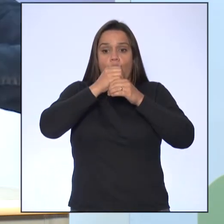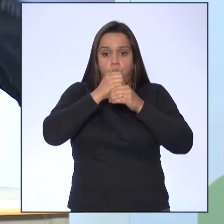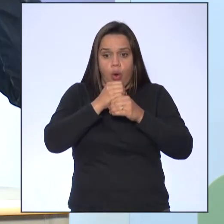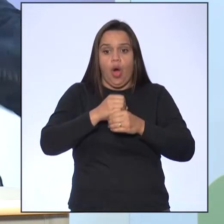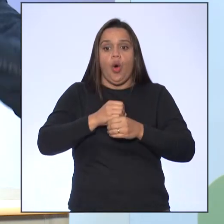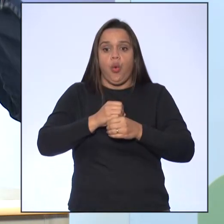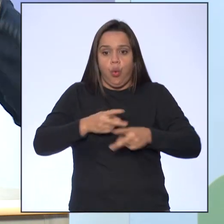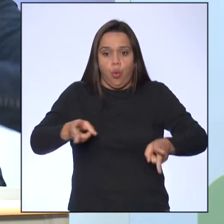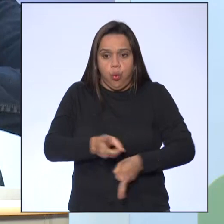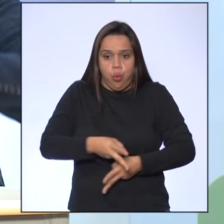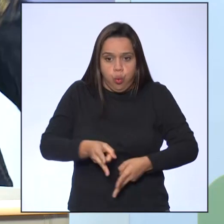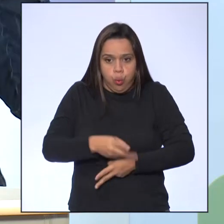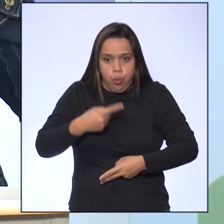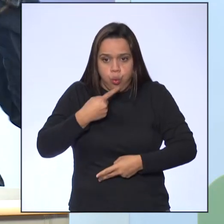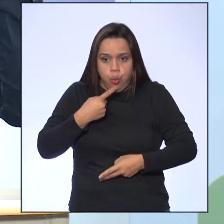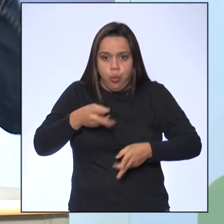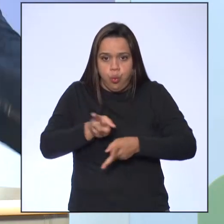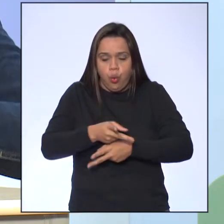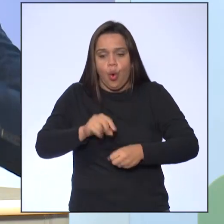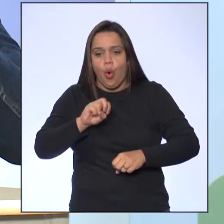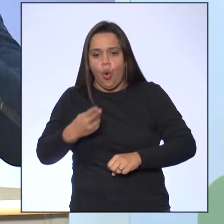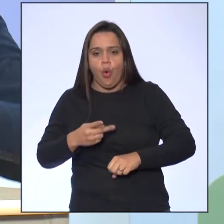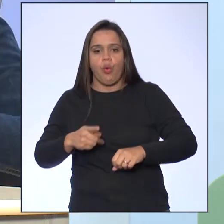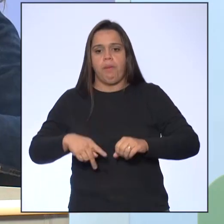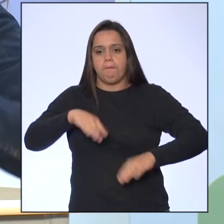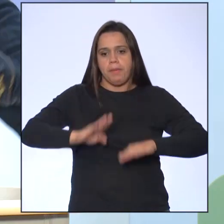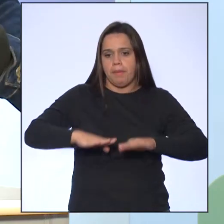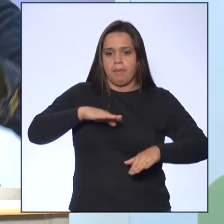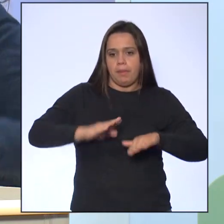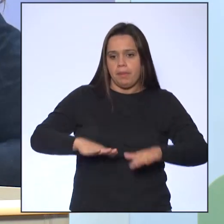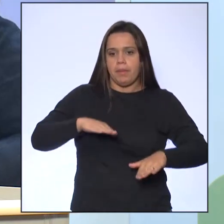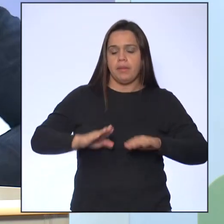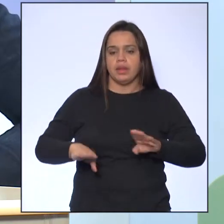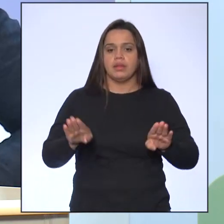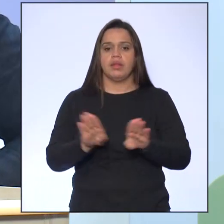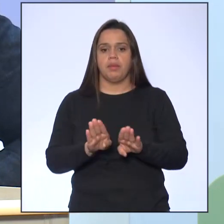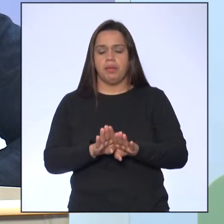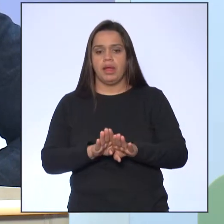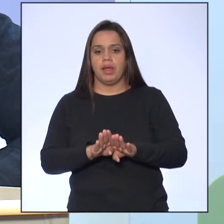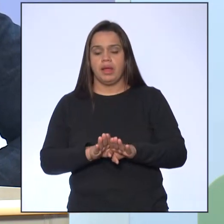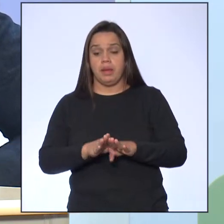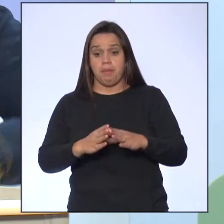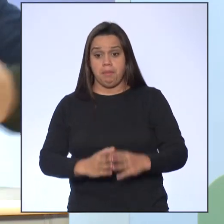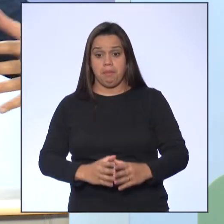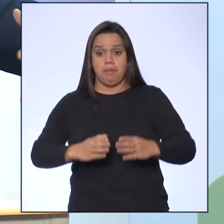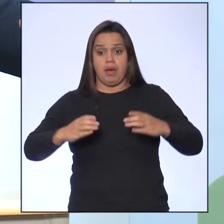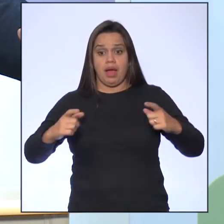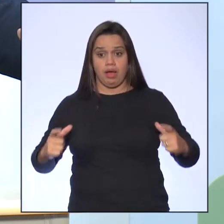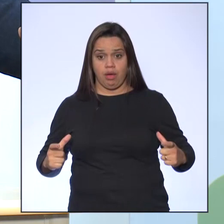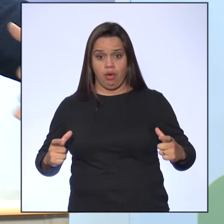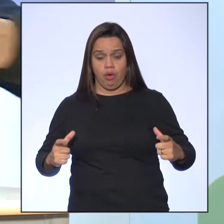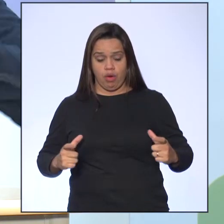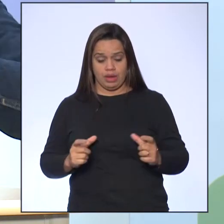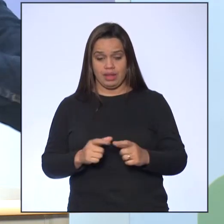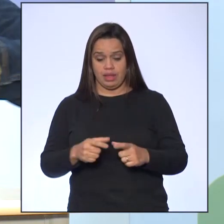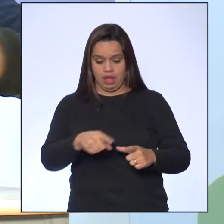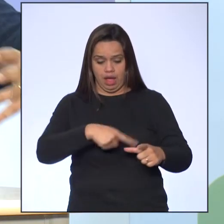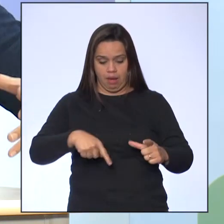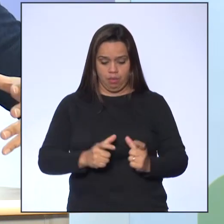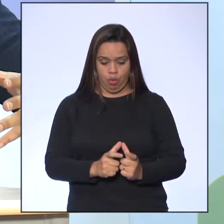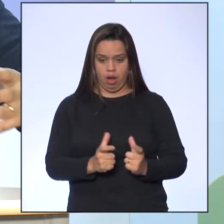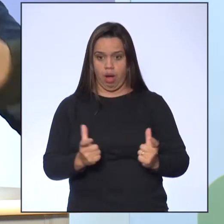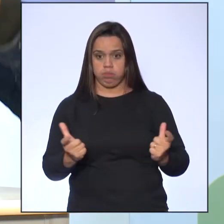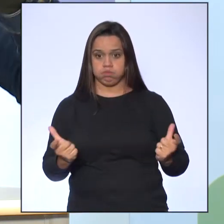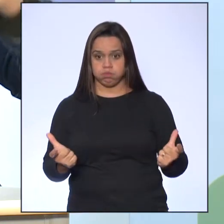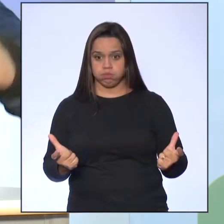for bater, se você quiser fazer aí, né, uma espécie de tambor de percussão, quanto maior esse balde for e mais bojudo, né, no caso, mais